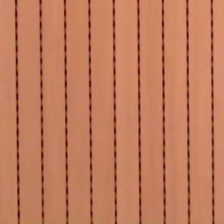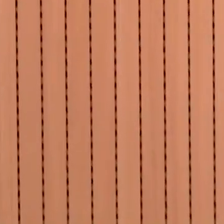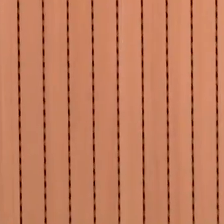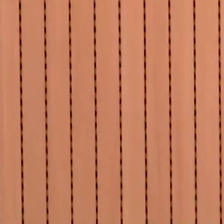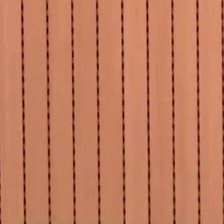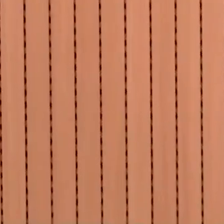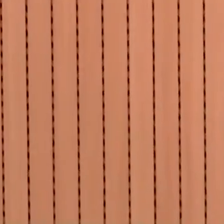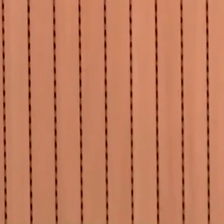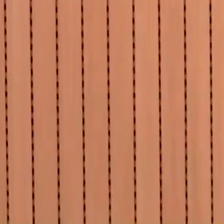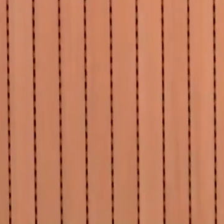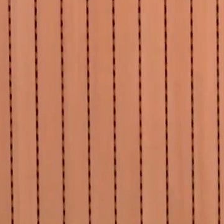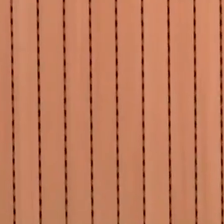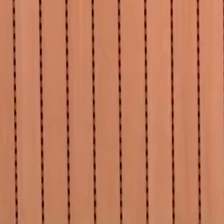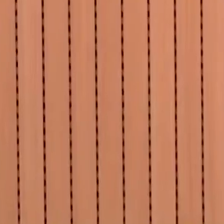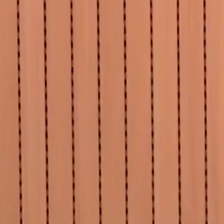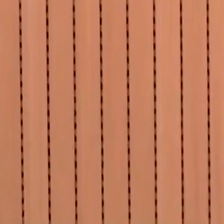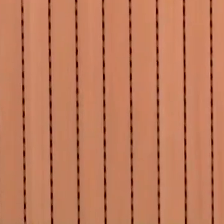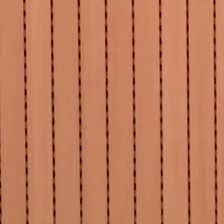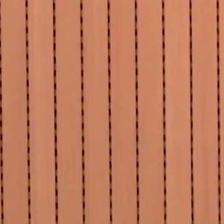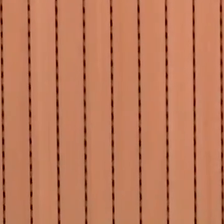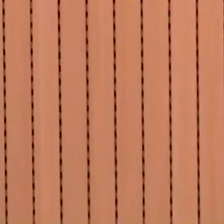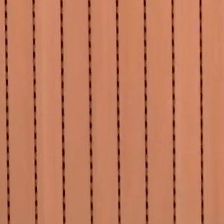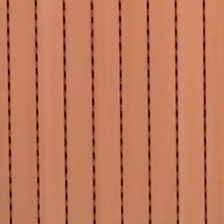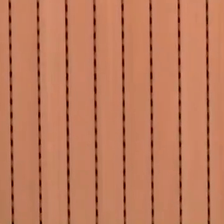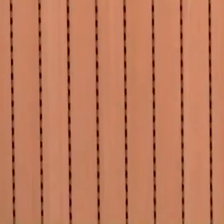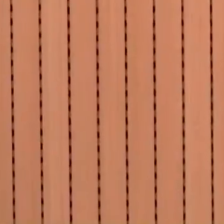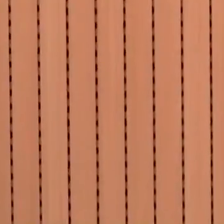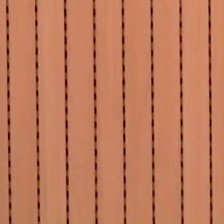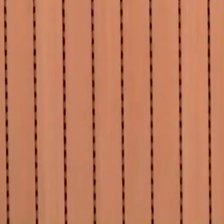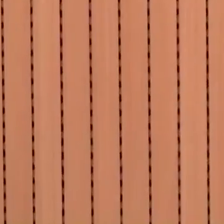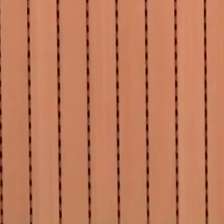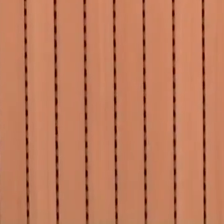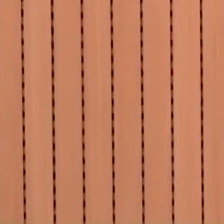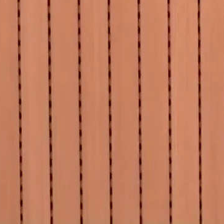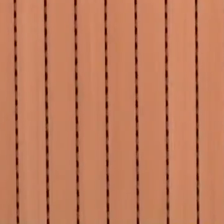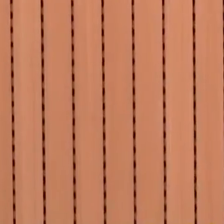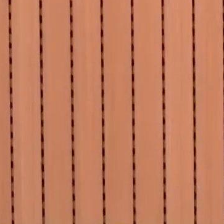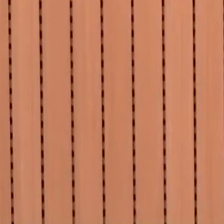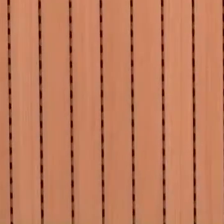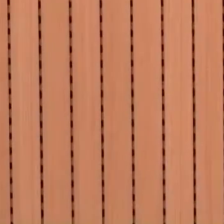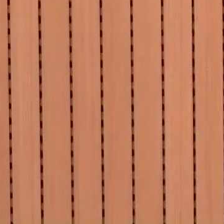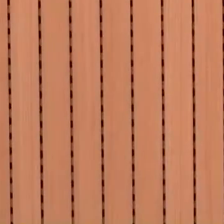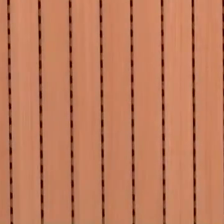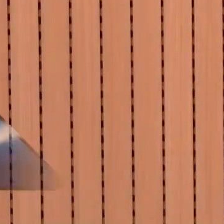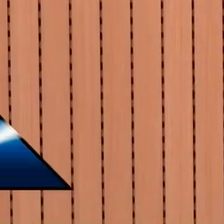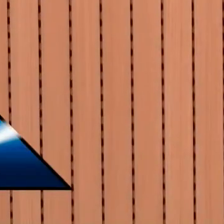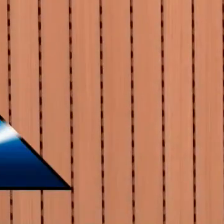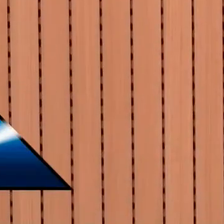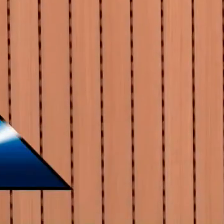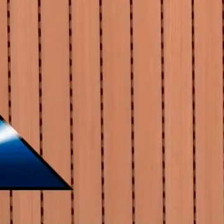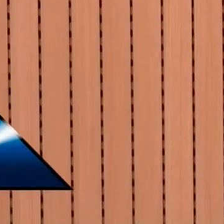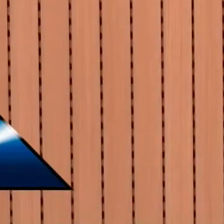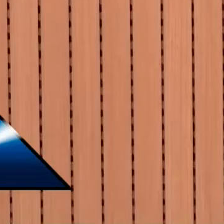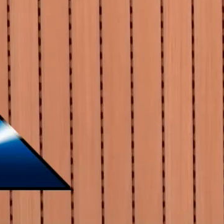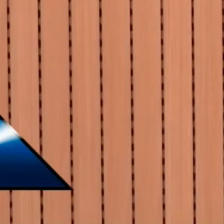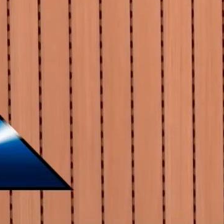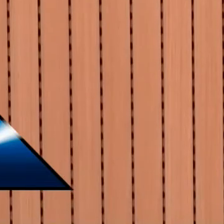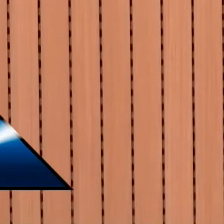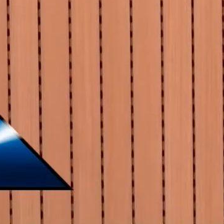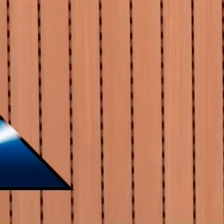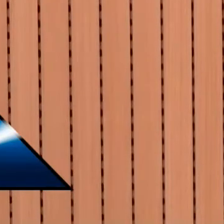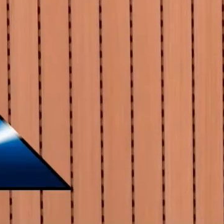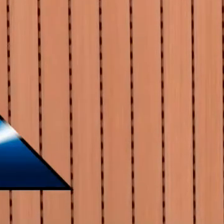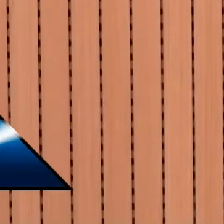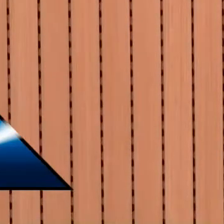dos pet shops, clínica veterinária, a gente tem que prever a questão da segurança. Então, é necessário estar discutindo